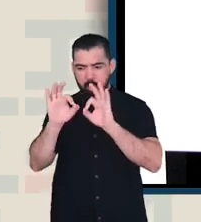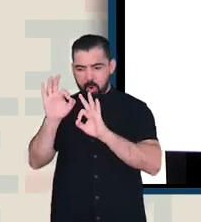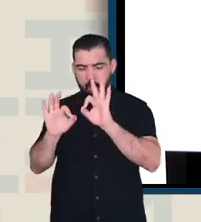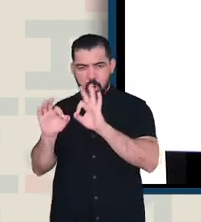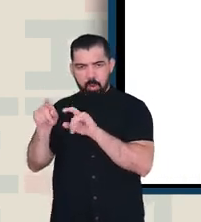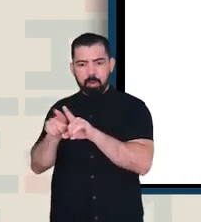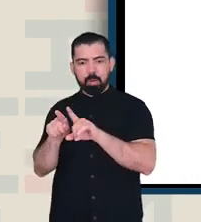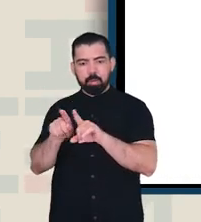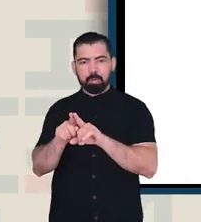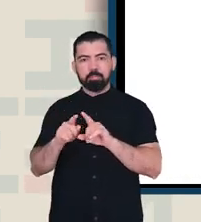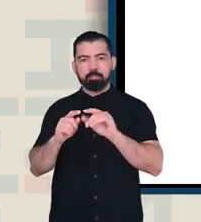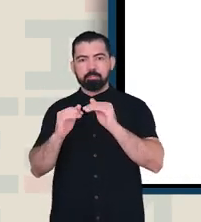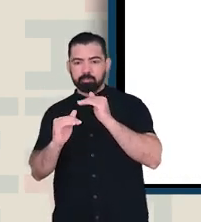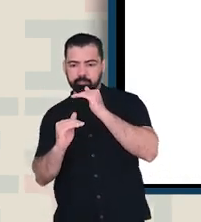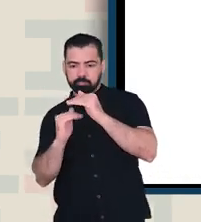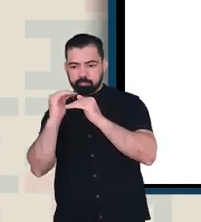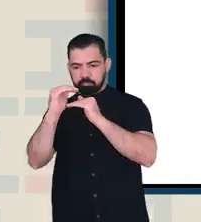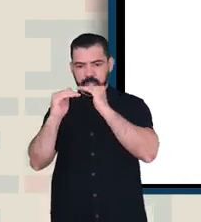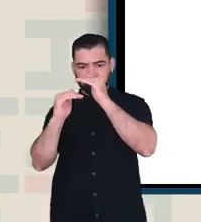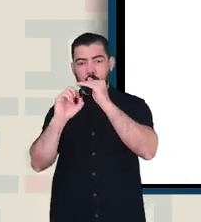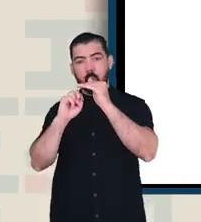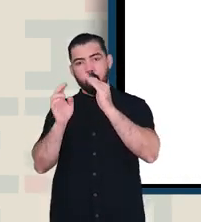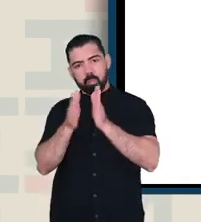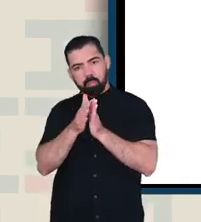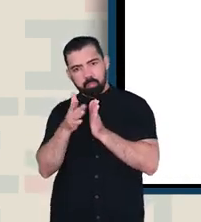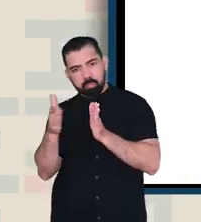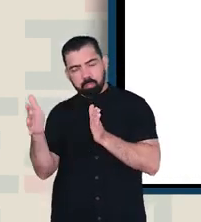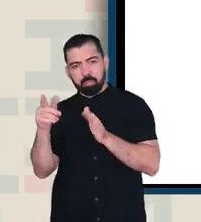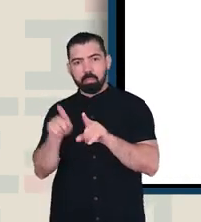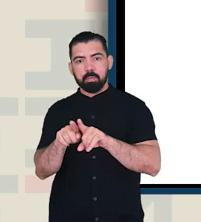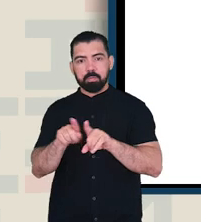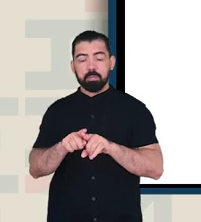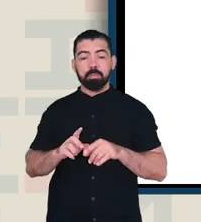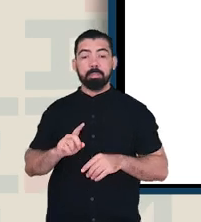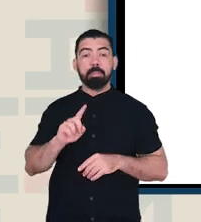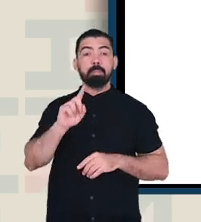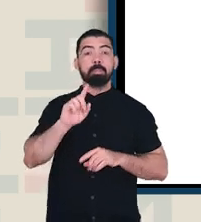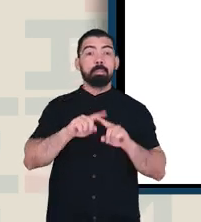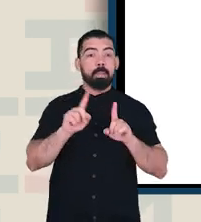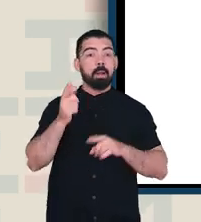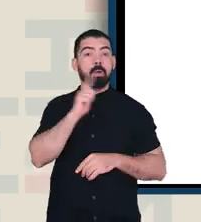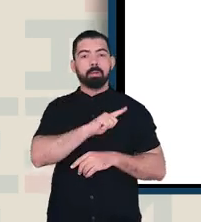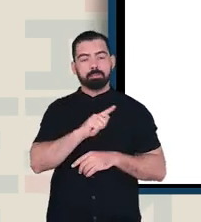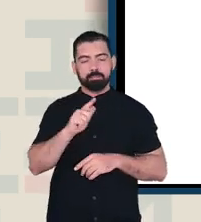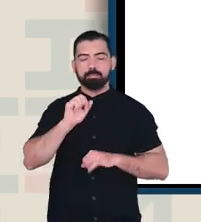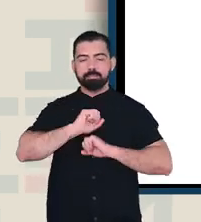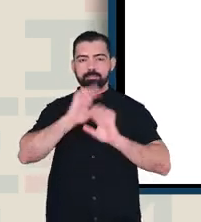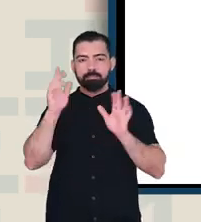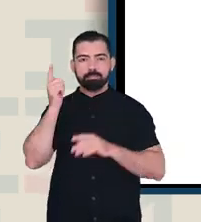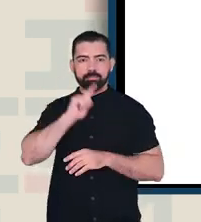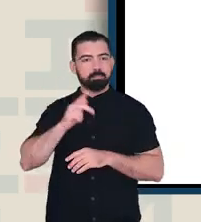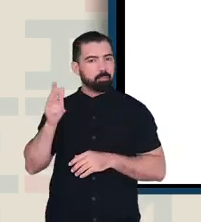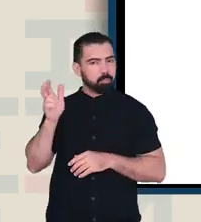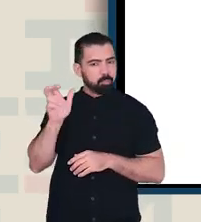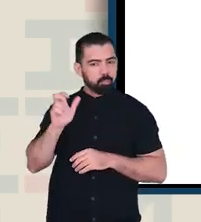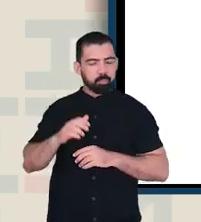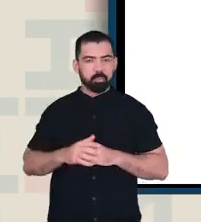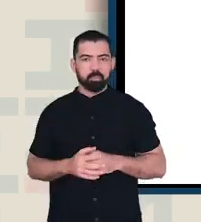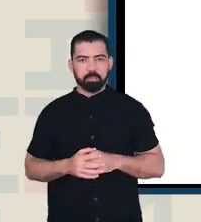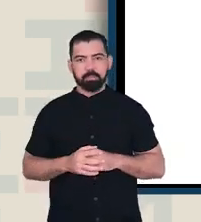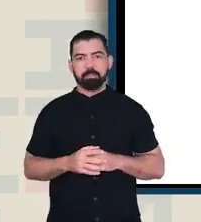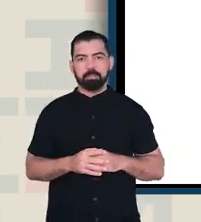organizá-los, mesmo em superposição ou em sucessão, mas tudo se escuta como muito mais claro, ou seja, como